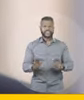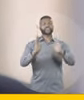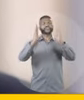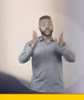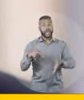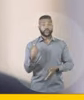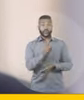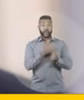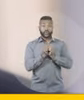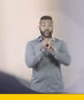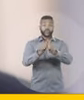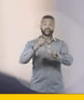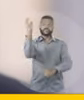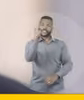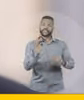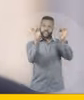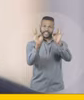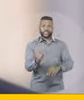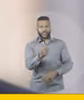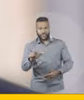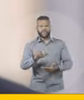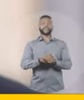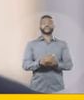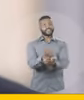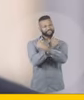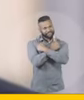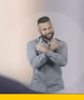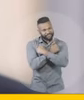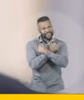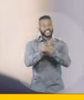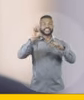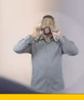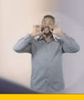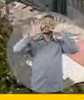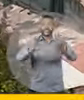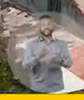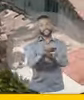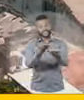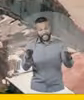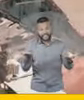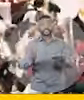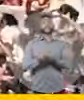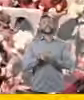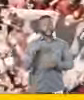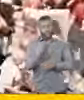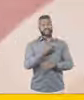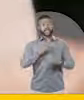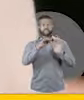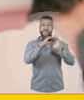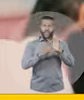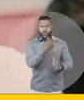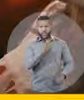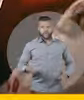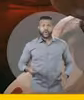vez. Juntos, vamos fazer o Brasil feliz de novo. Um forte abraço e que Deus abençoe a todos. Nós temos um plano de